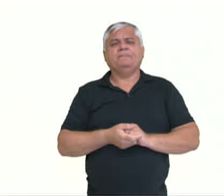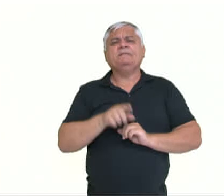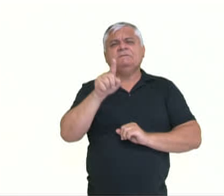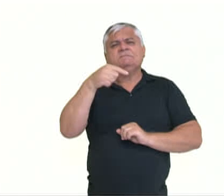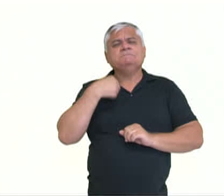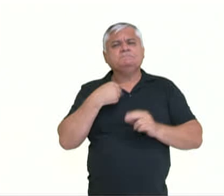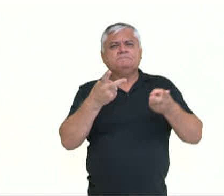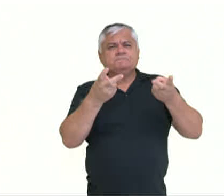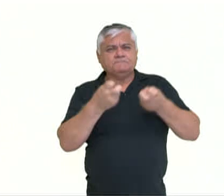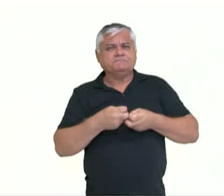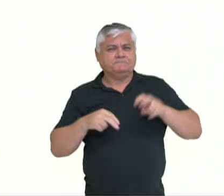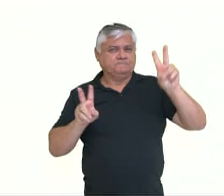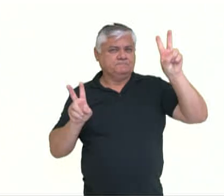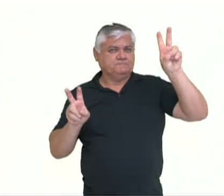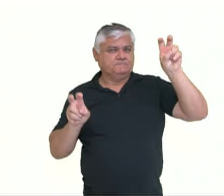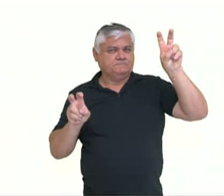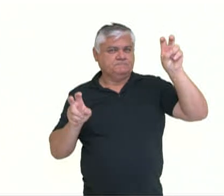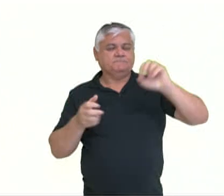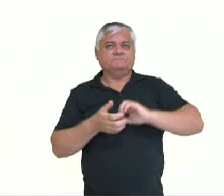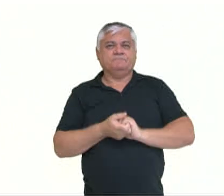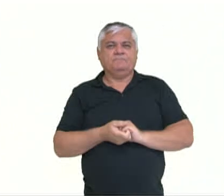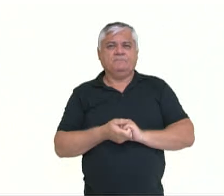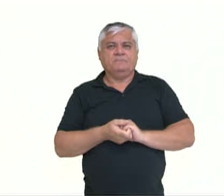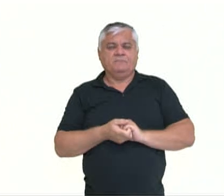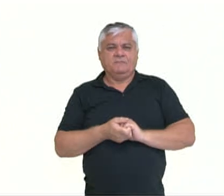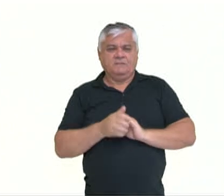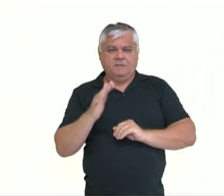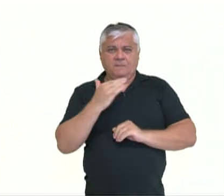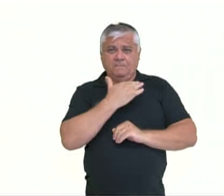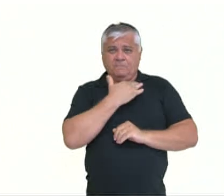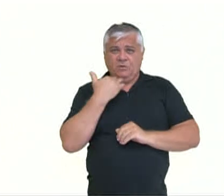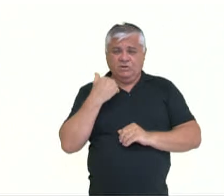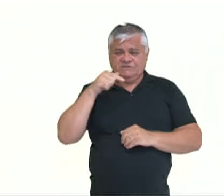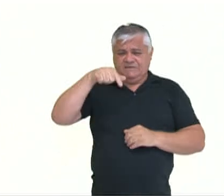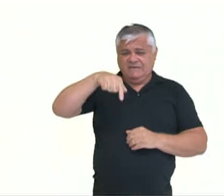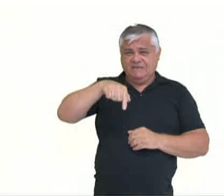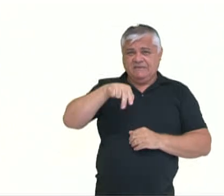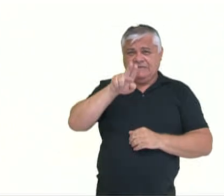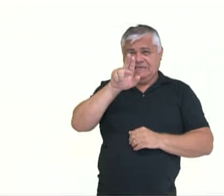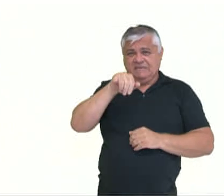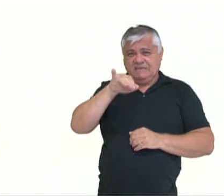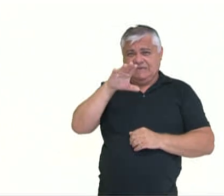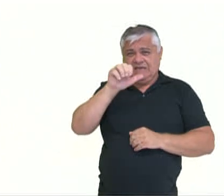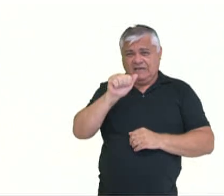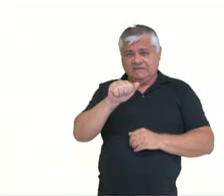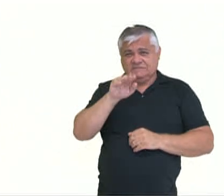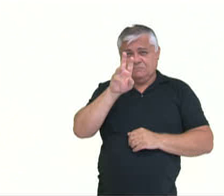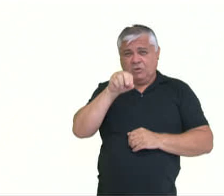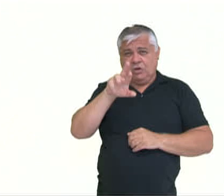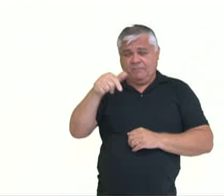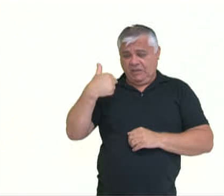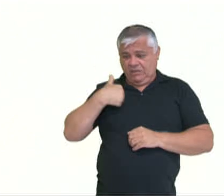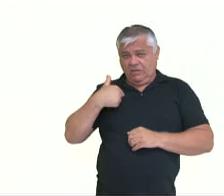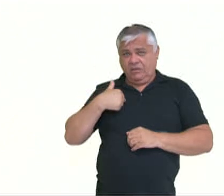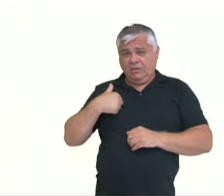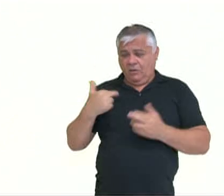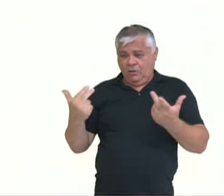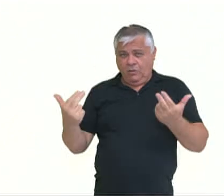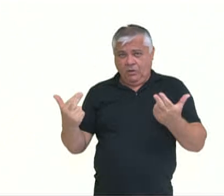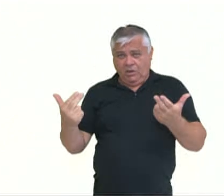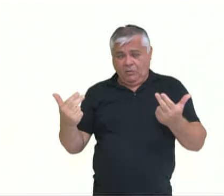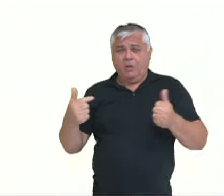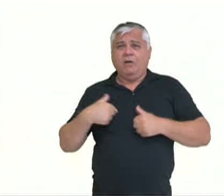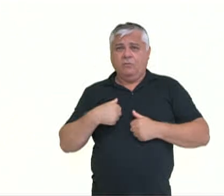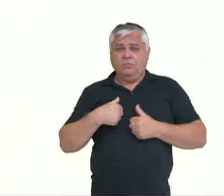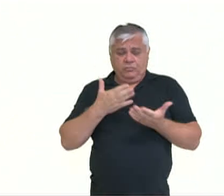Observemos esse trecho a seguir. Entre a morte do Quincas Borba e a minha, mediaram os sucessos narrados na primeira parte